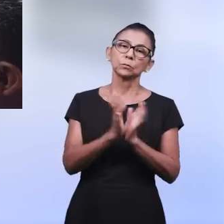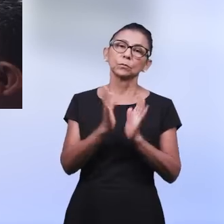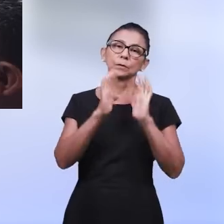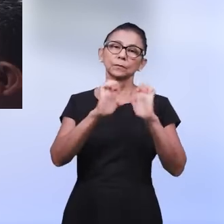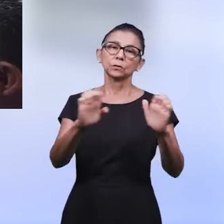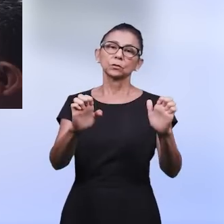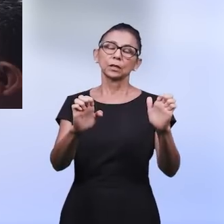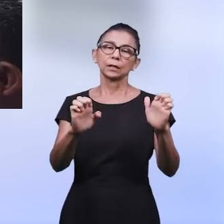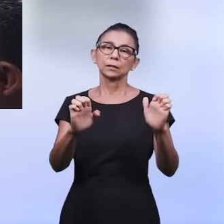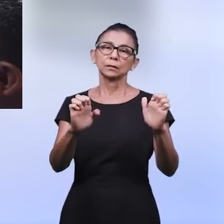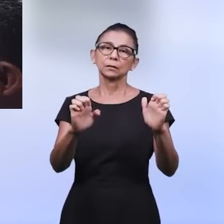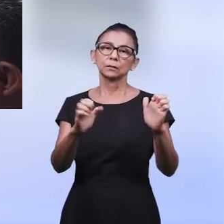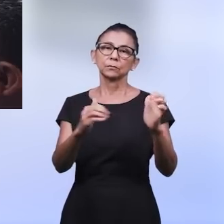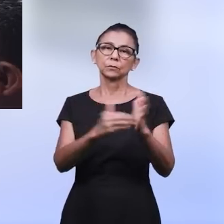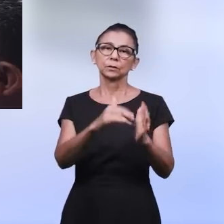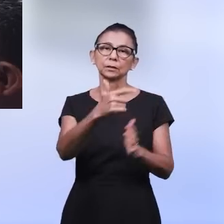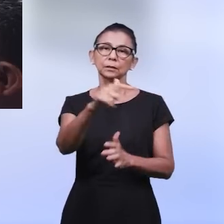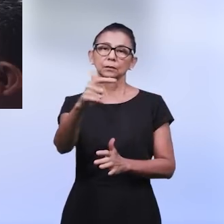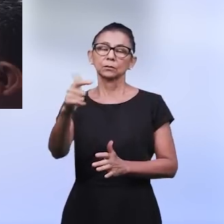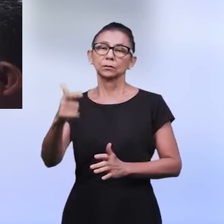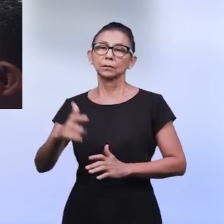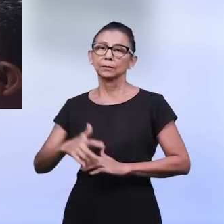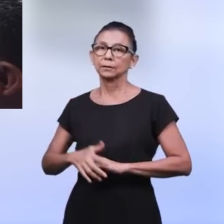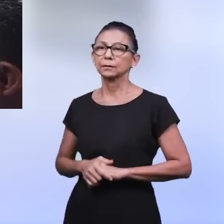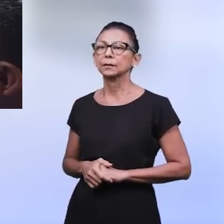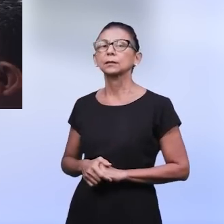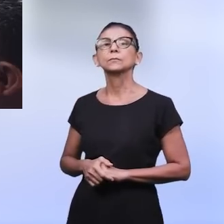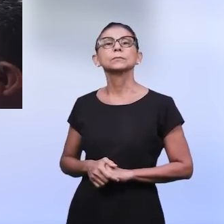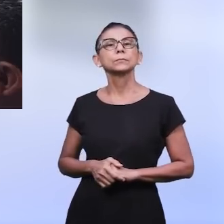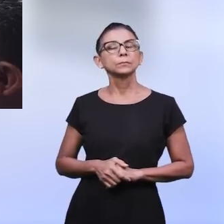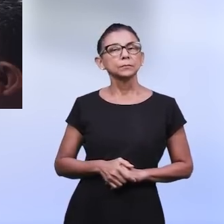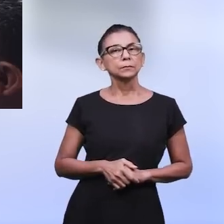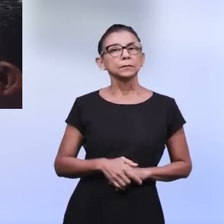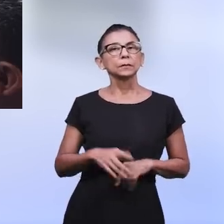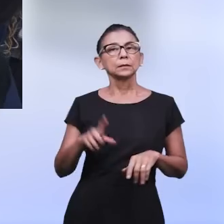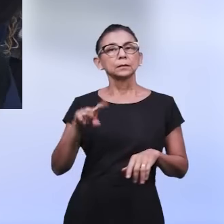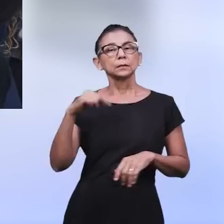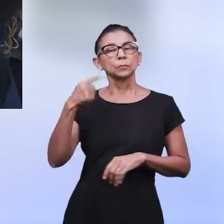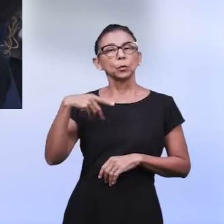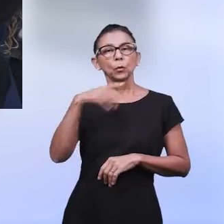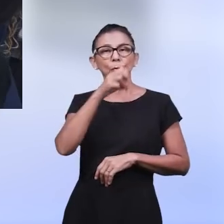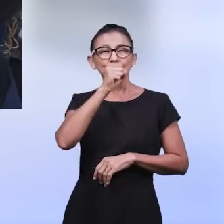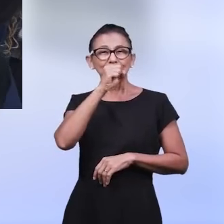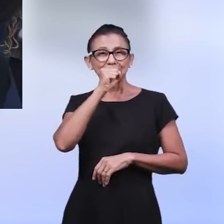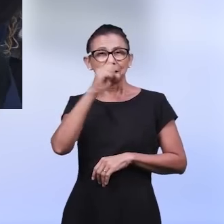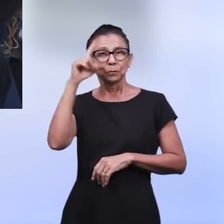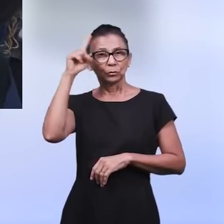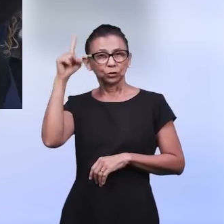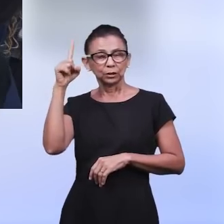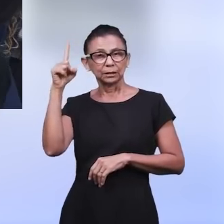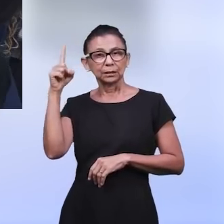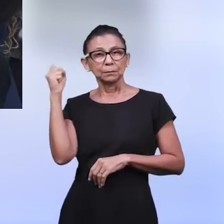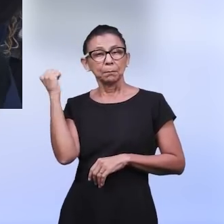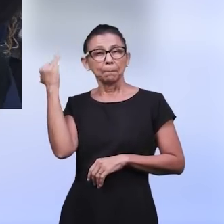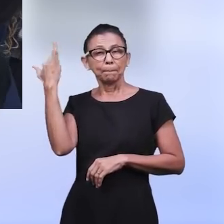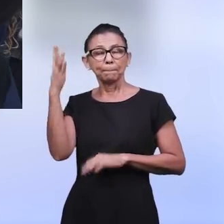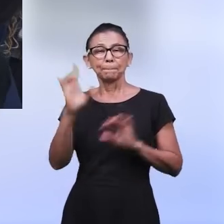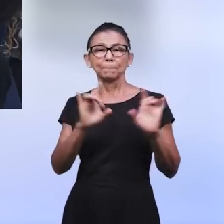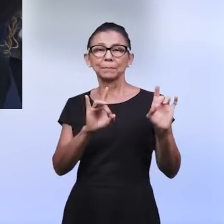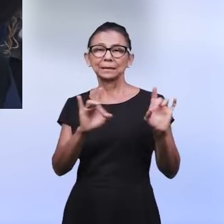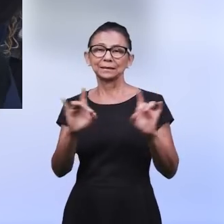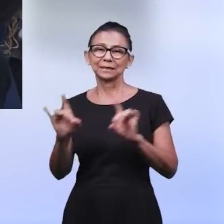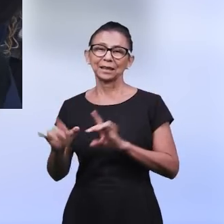bairro da Vila Coringa. Na programação, tivemos no sábado uma madrugada especial e logo após um plantão de oração com